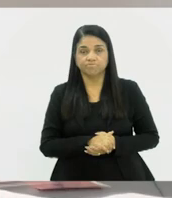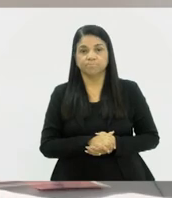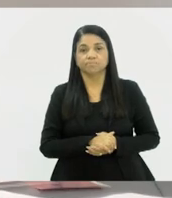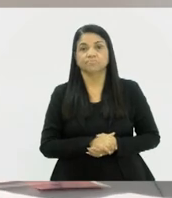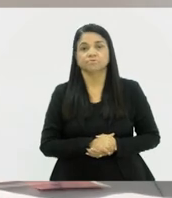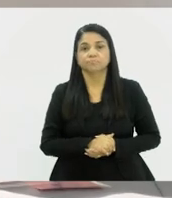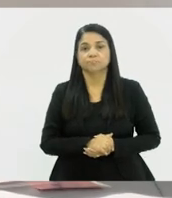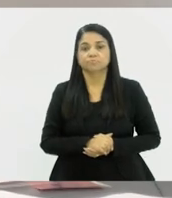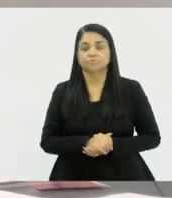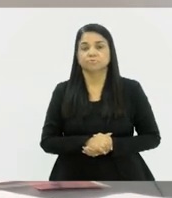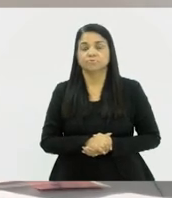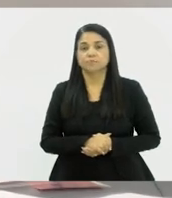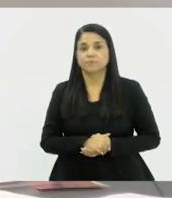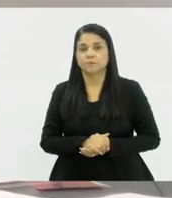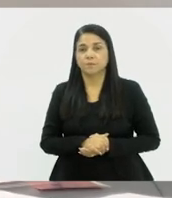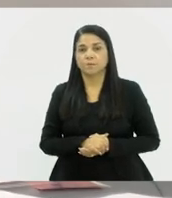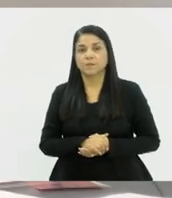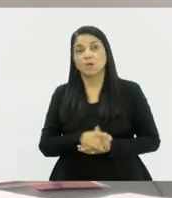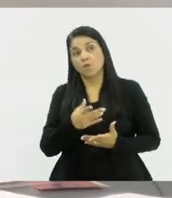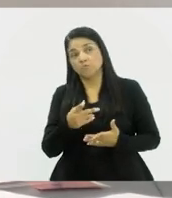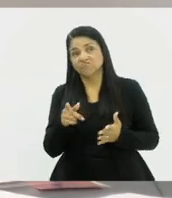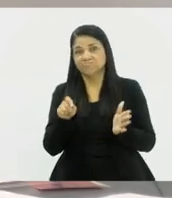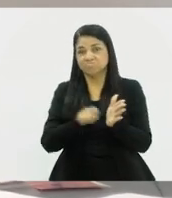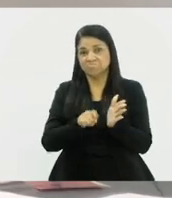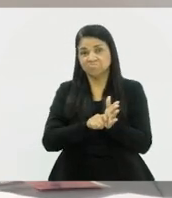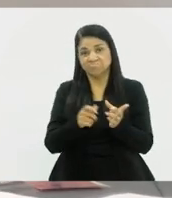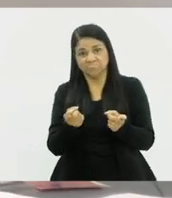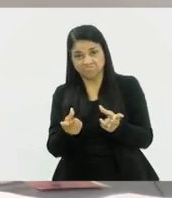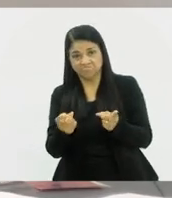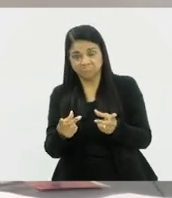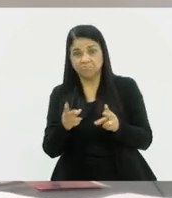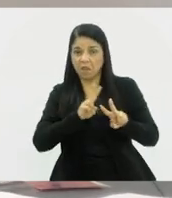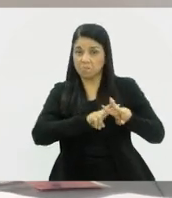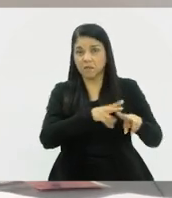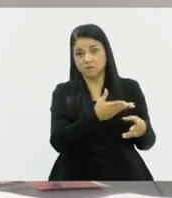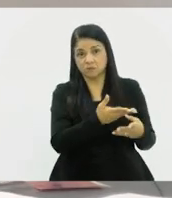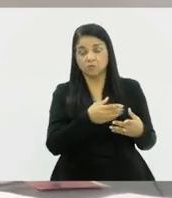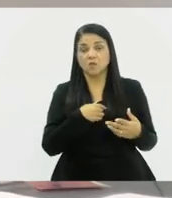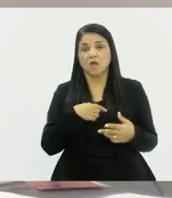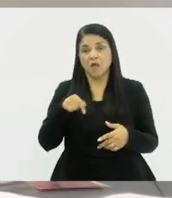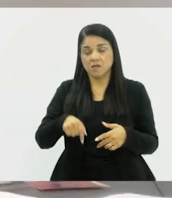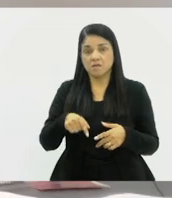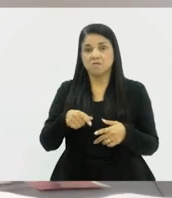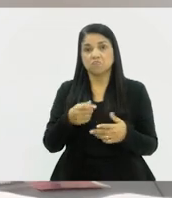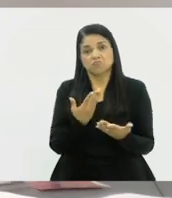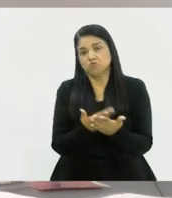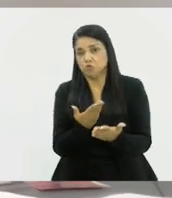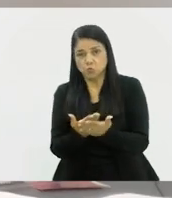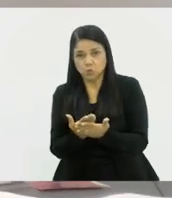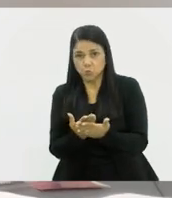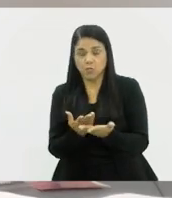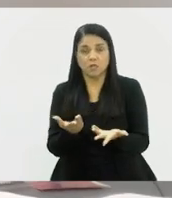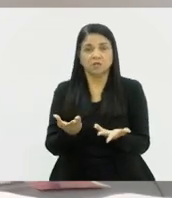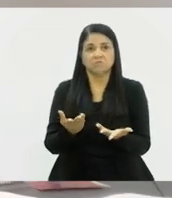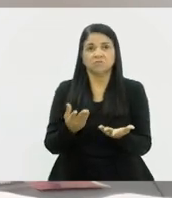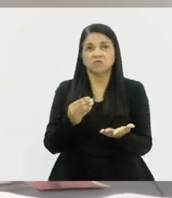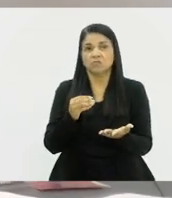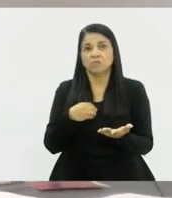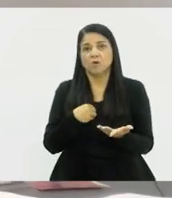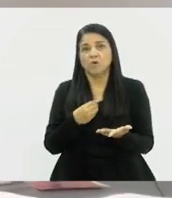fossem nas nossas prisões pouco se trabalha pouco se estuda não faltam drogas não